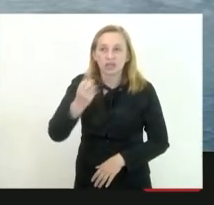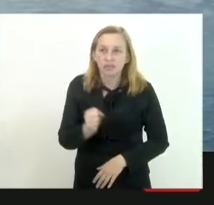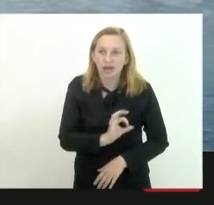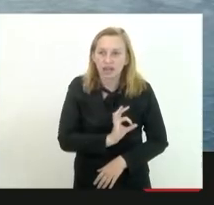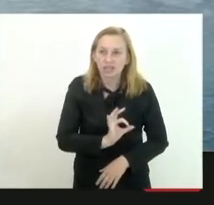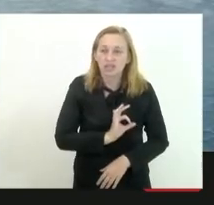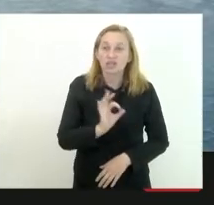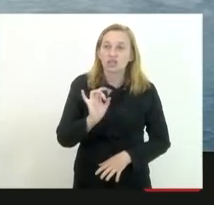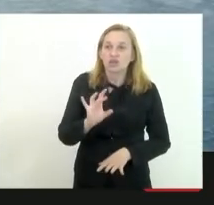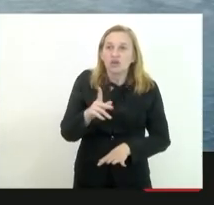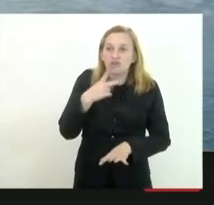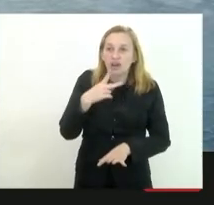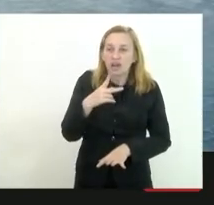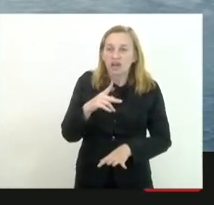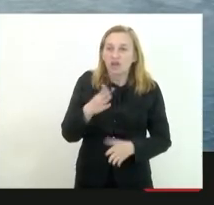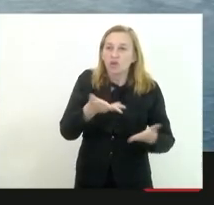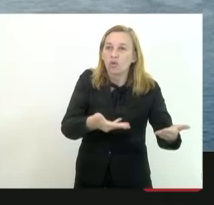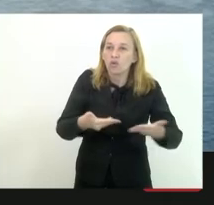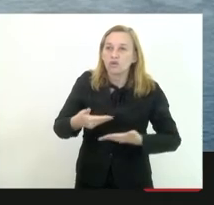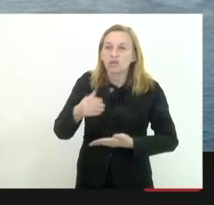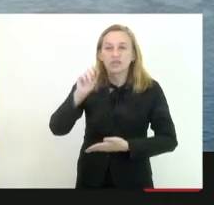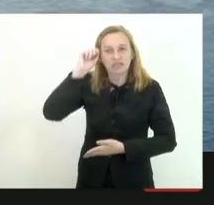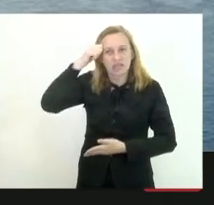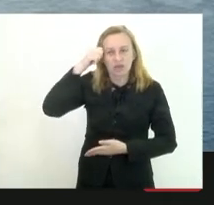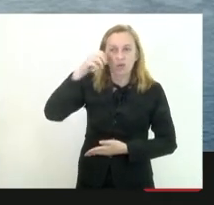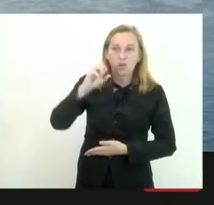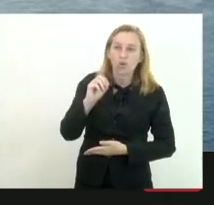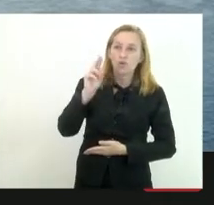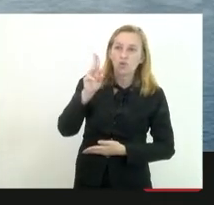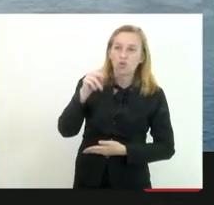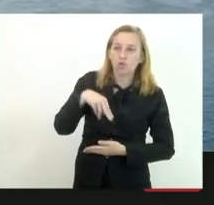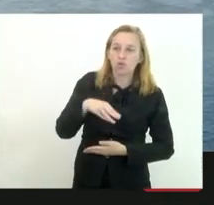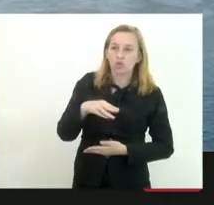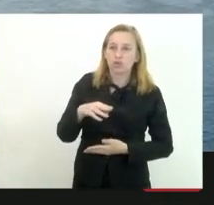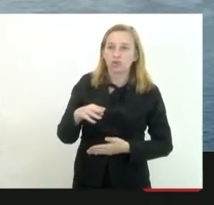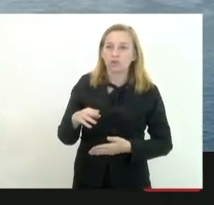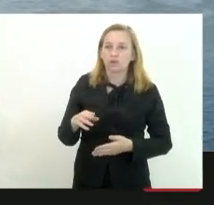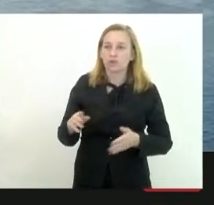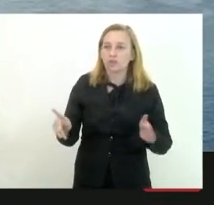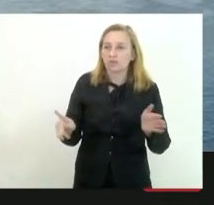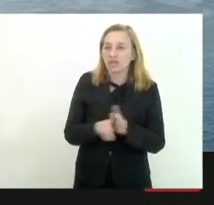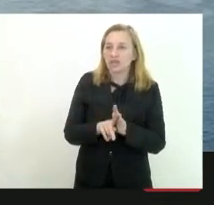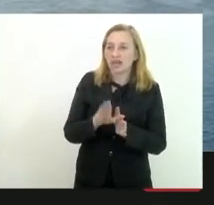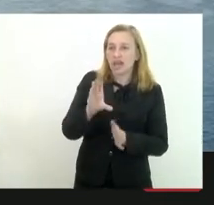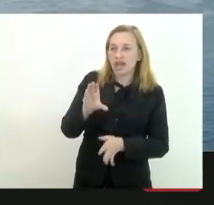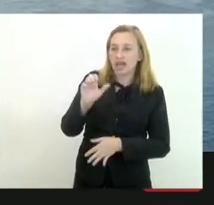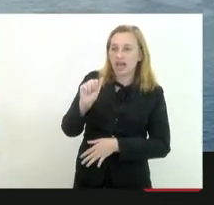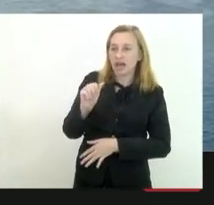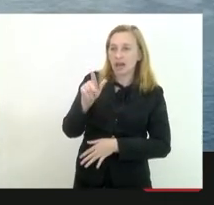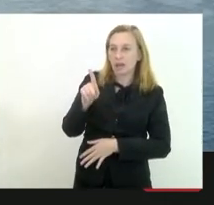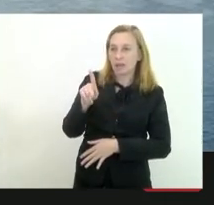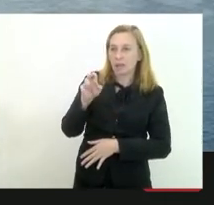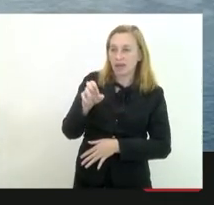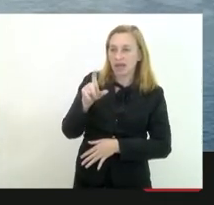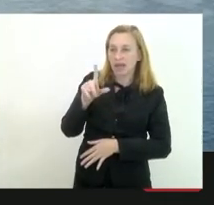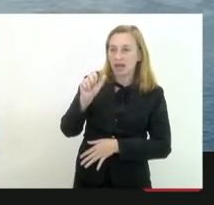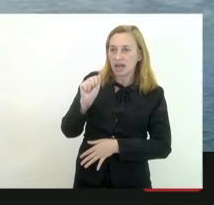bem informal, só convidar o Negro Ogum para fazer parte da minha capelania, a nossa capelania